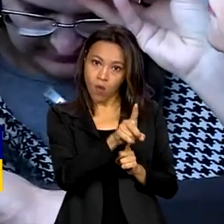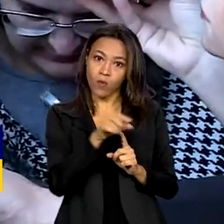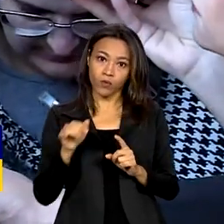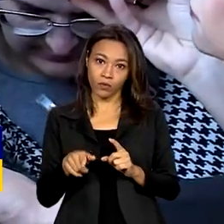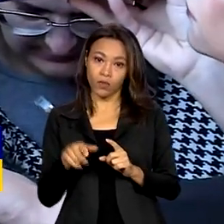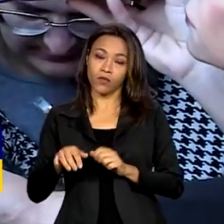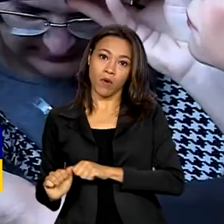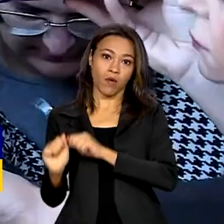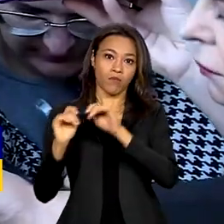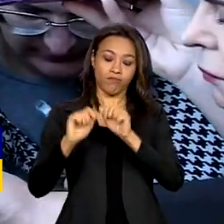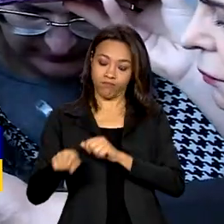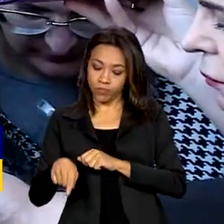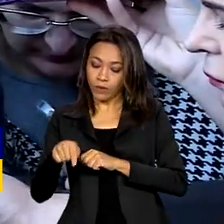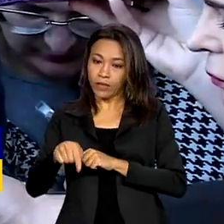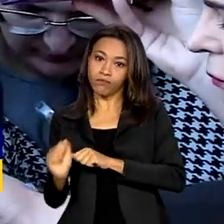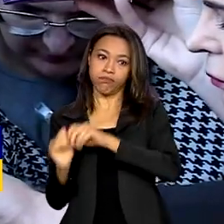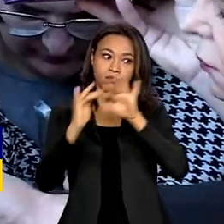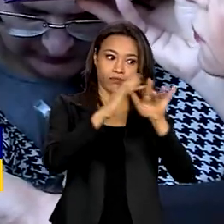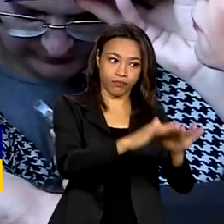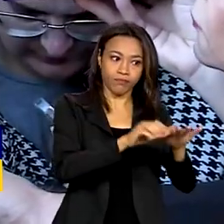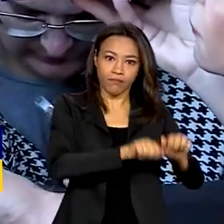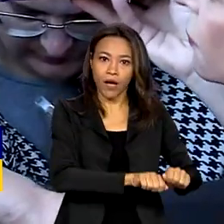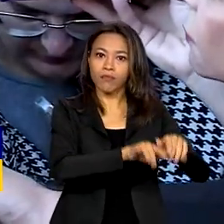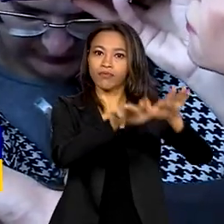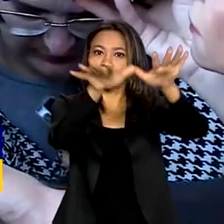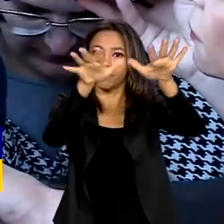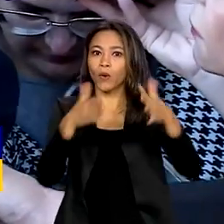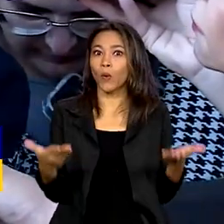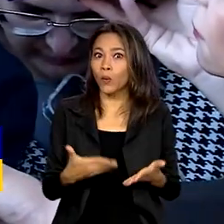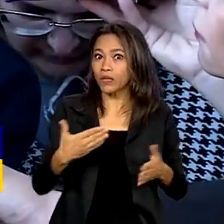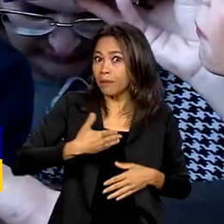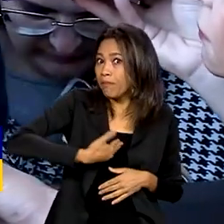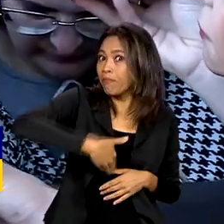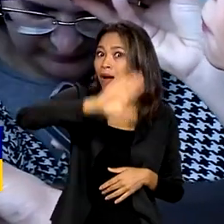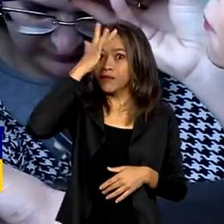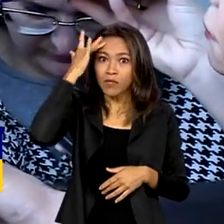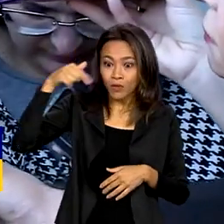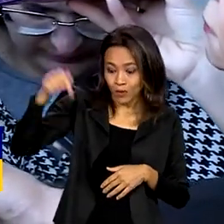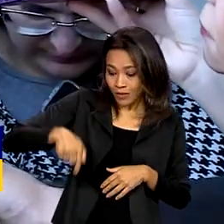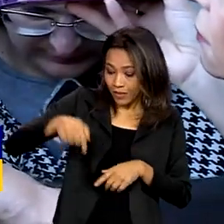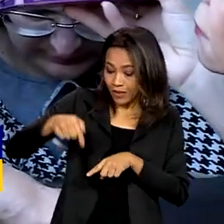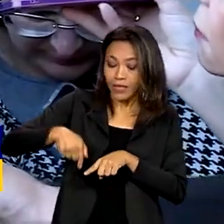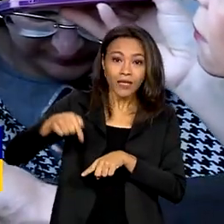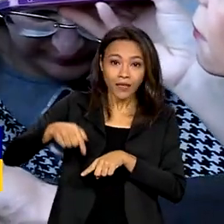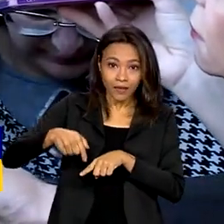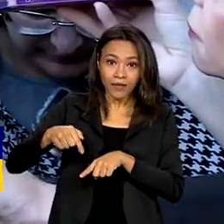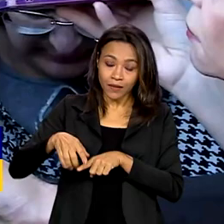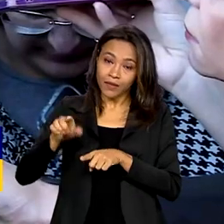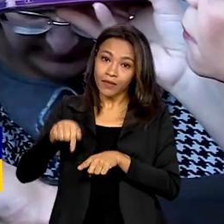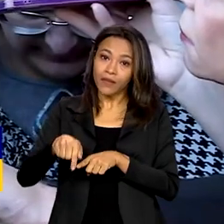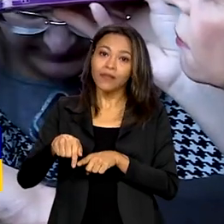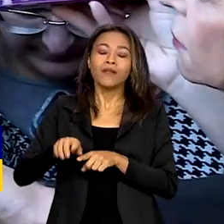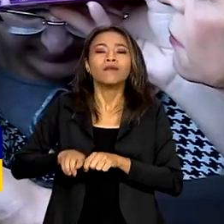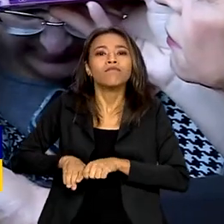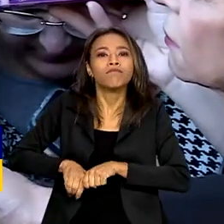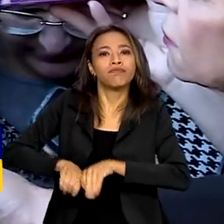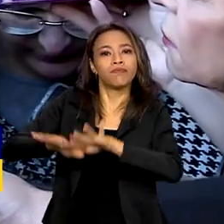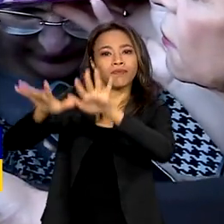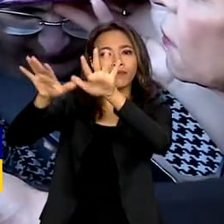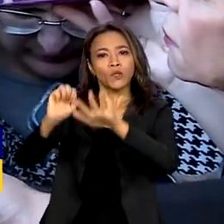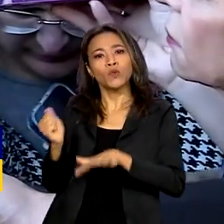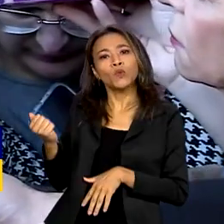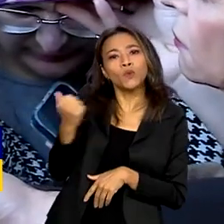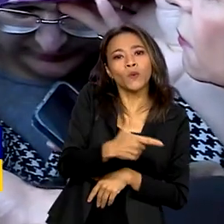mantido o mesmo número. Só que a balança desequilibrou. Hoje tem muito mais gente no Santos Dumont do que no Galeão. Portanto, menos voos